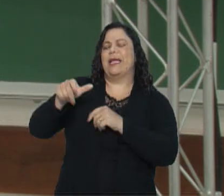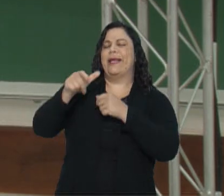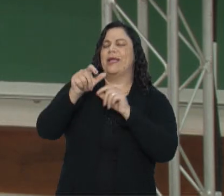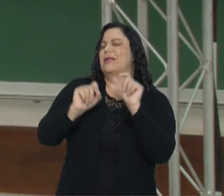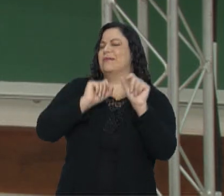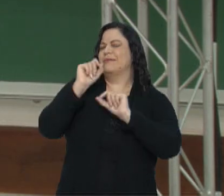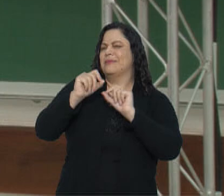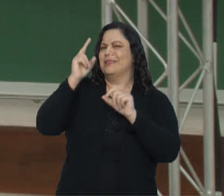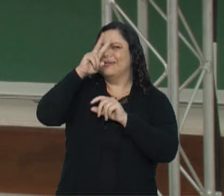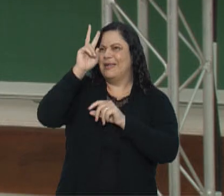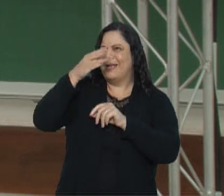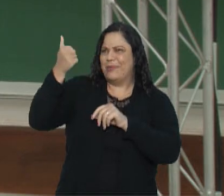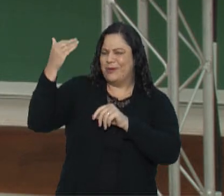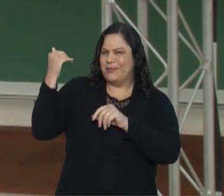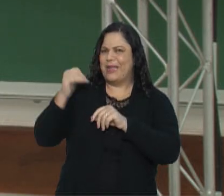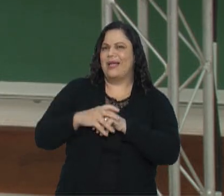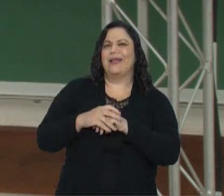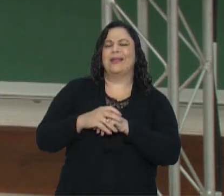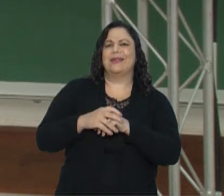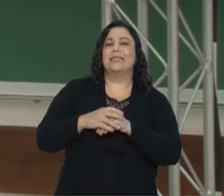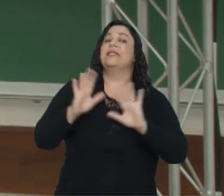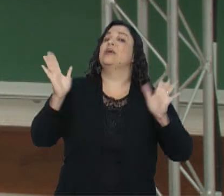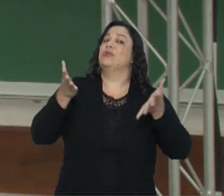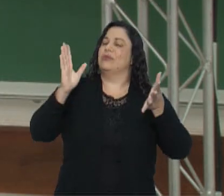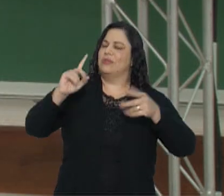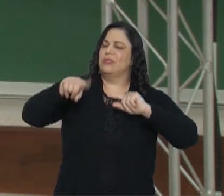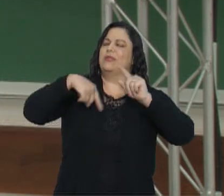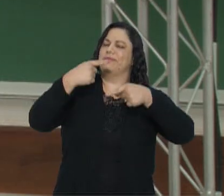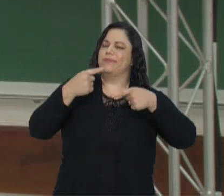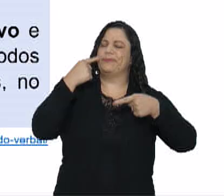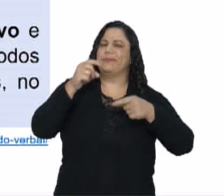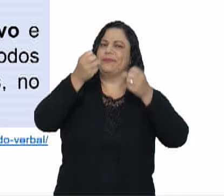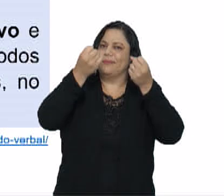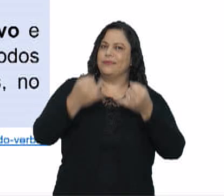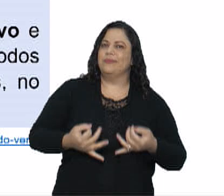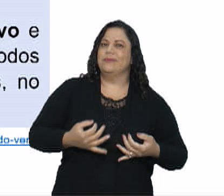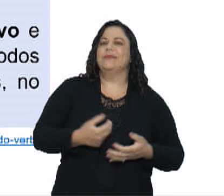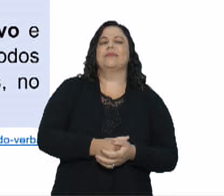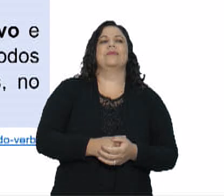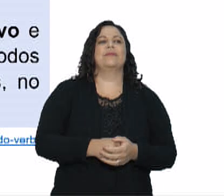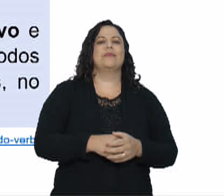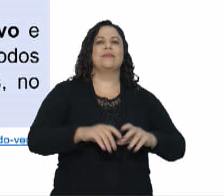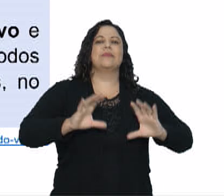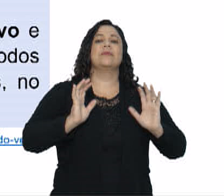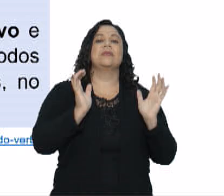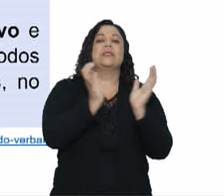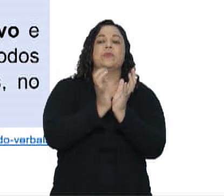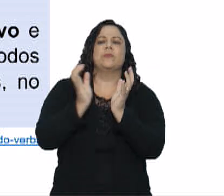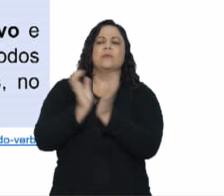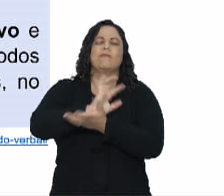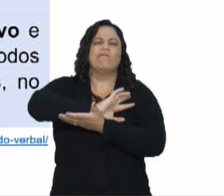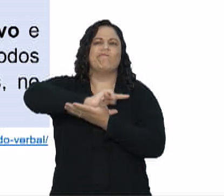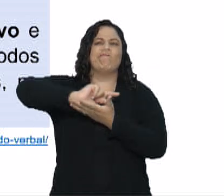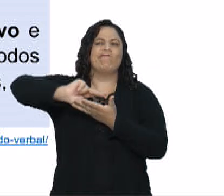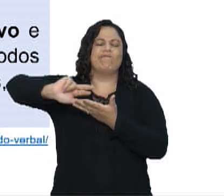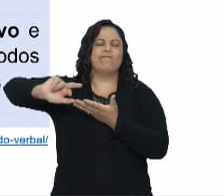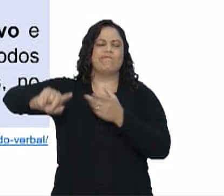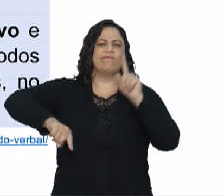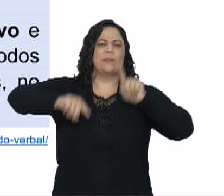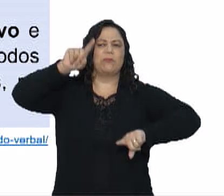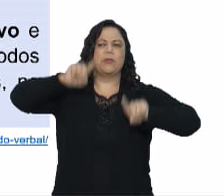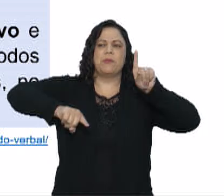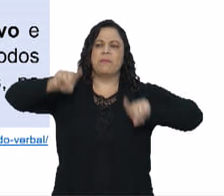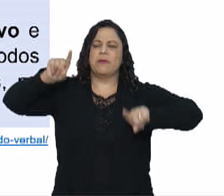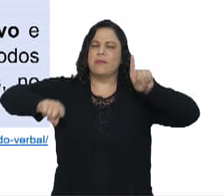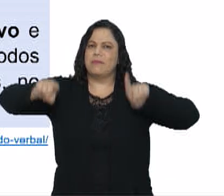indicativo, subjuntivo. Lembrado disso? Já pegamos lá. É a classe mais rica em variações de forma ou